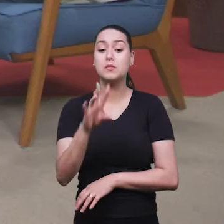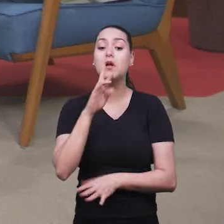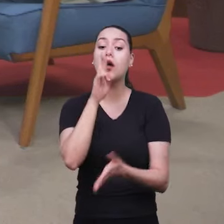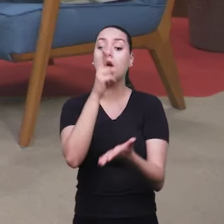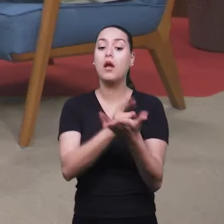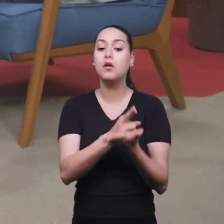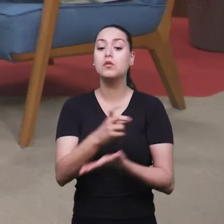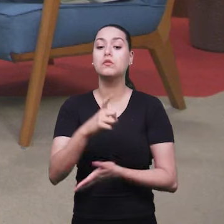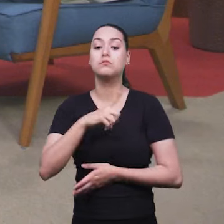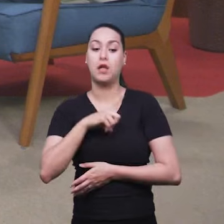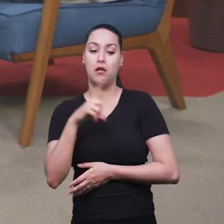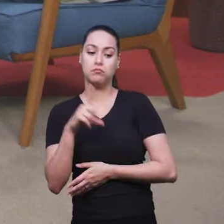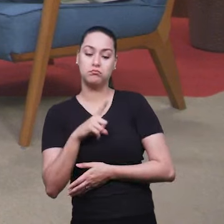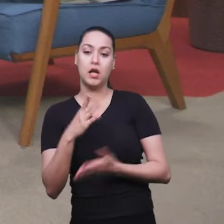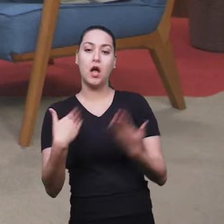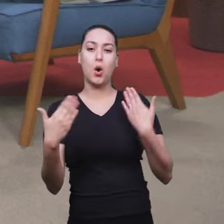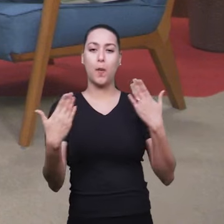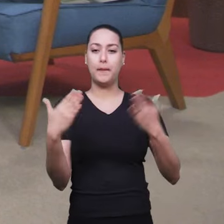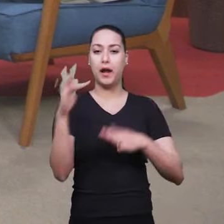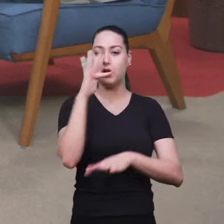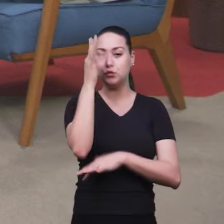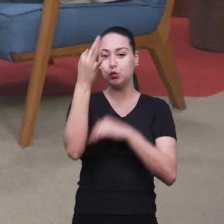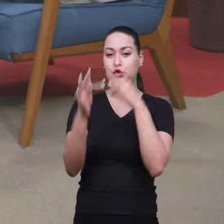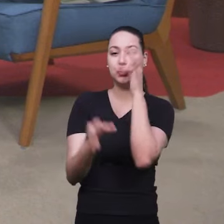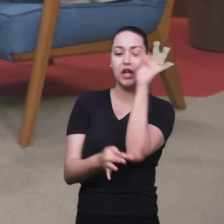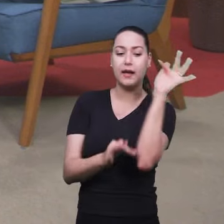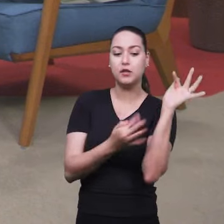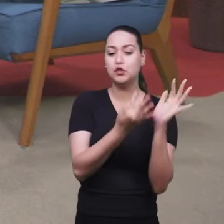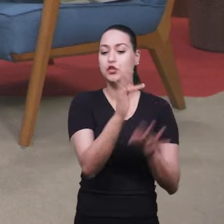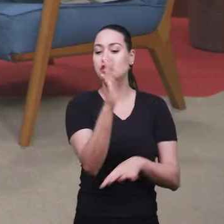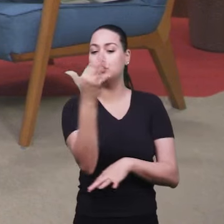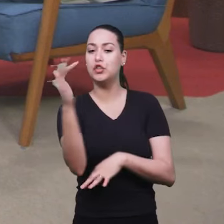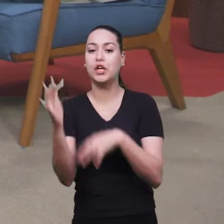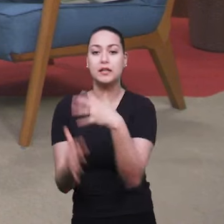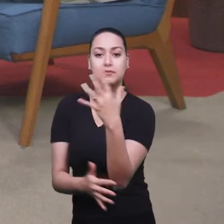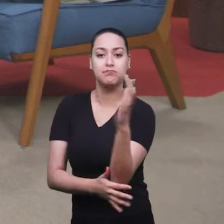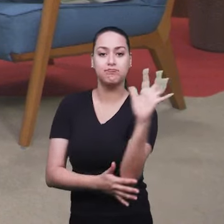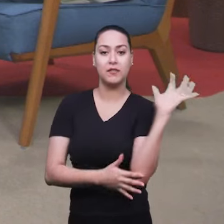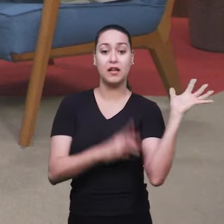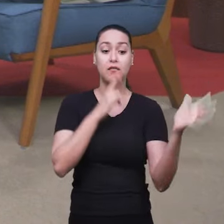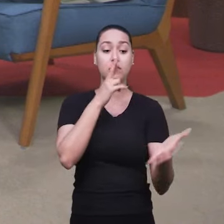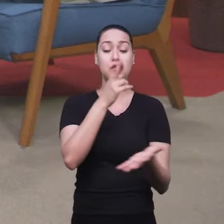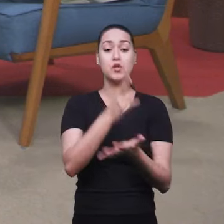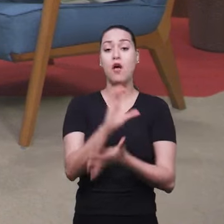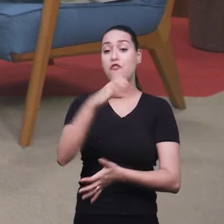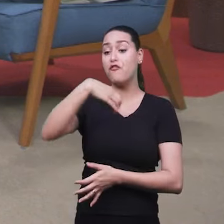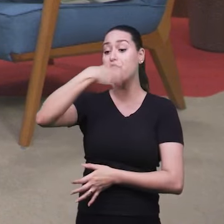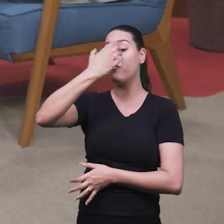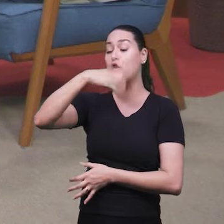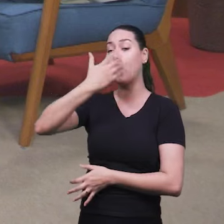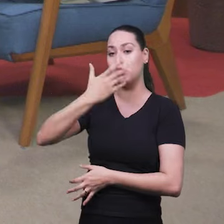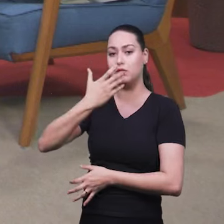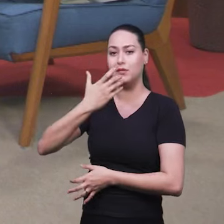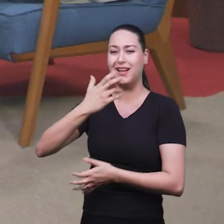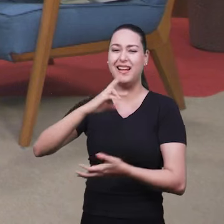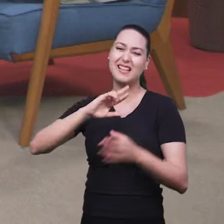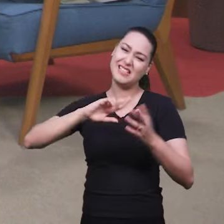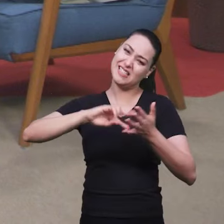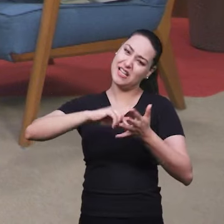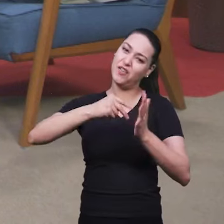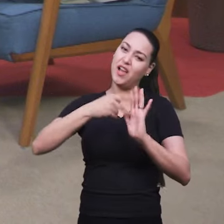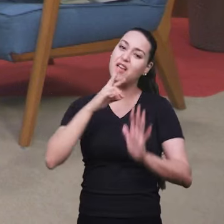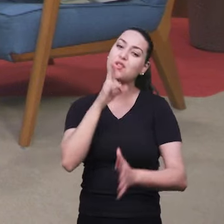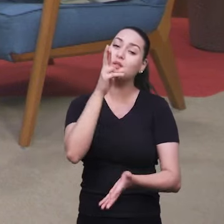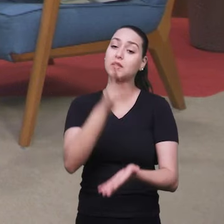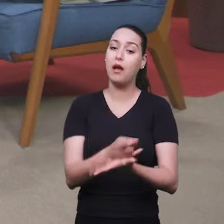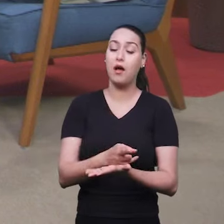um jardim que produz. Exatamente. Isso aí que eu ia falar, Sérgio, porque quando você fala de jardim, Sérgio,